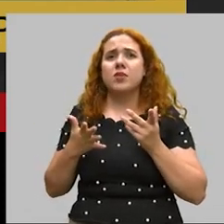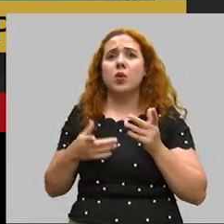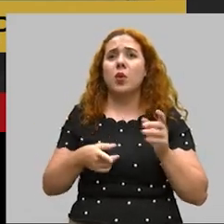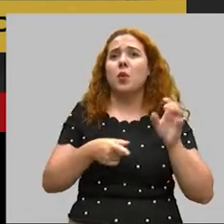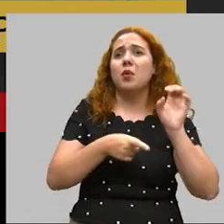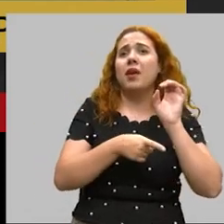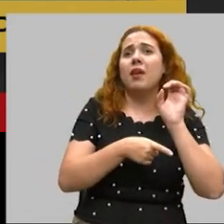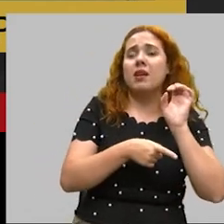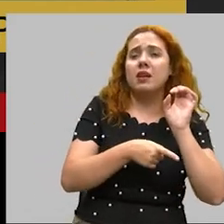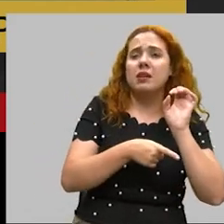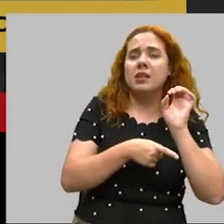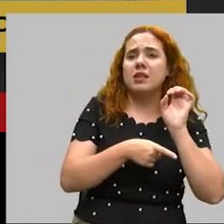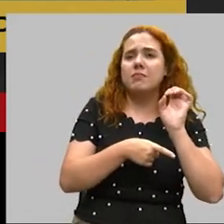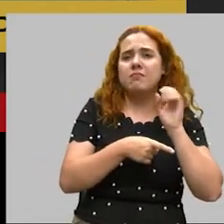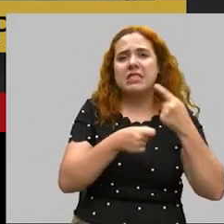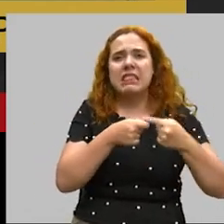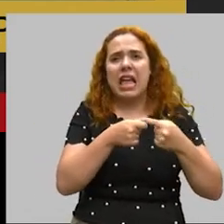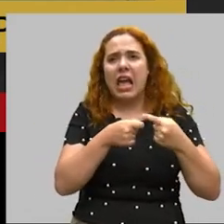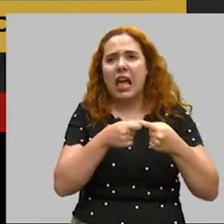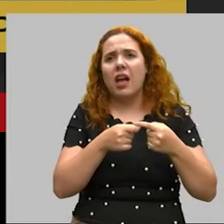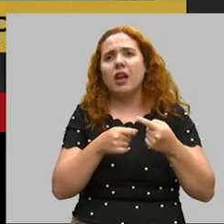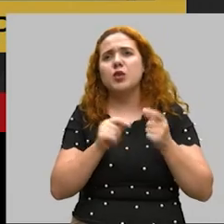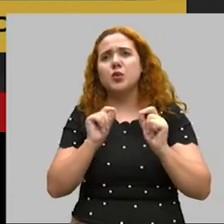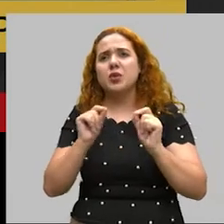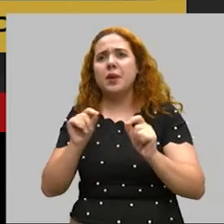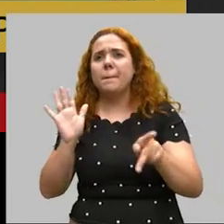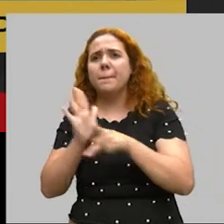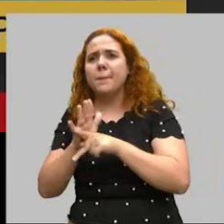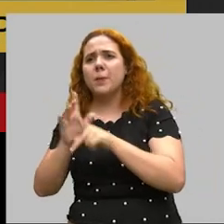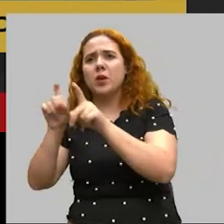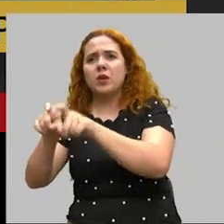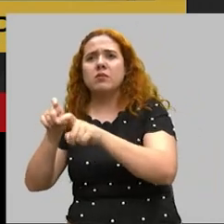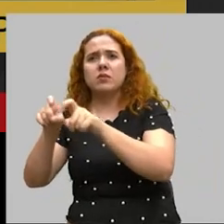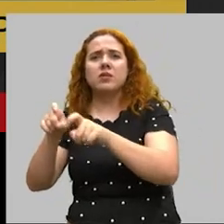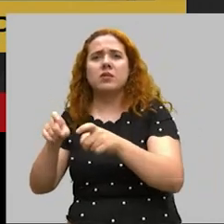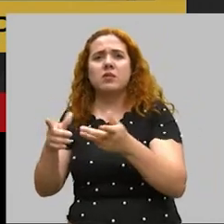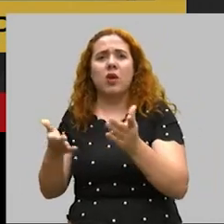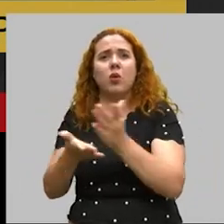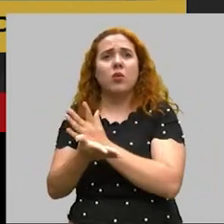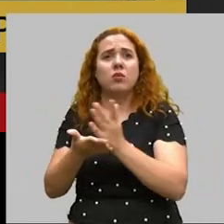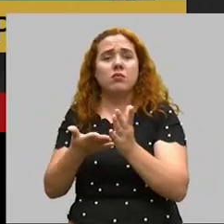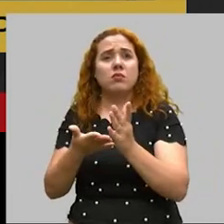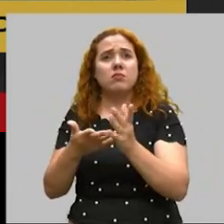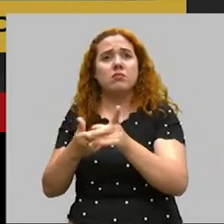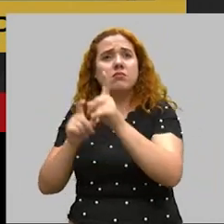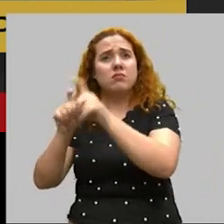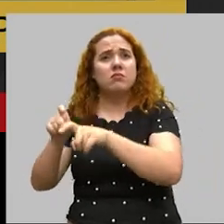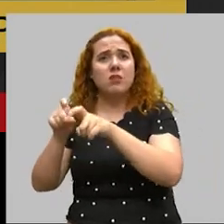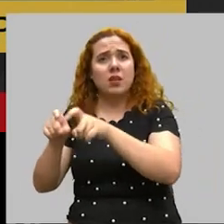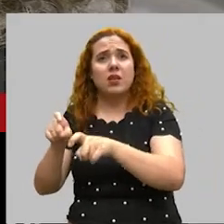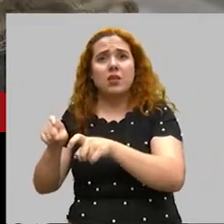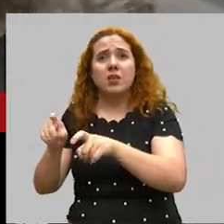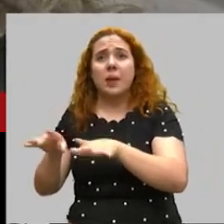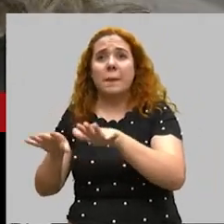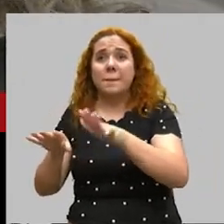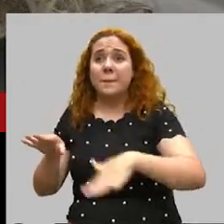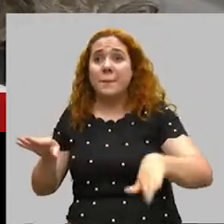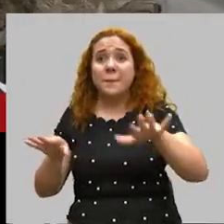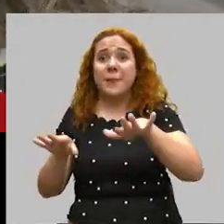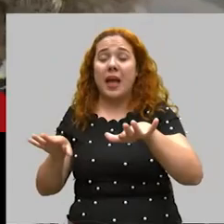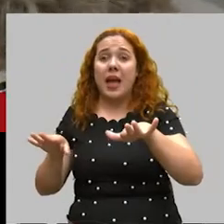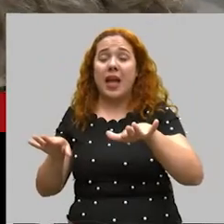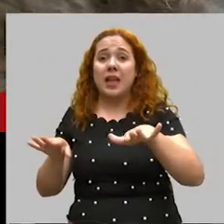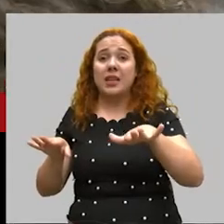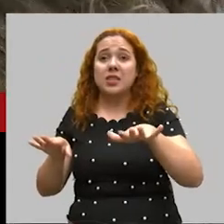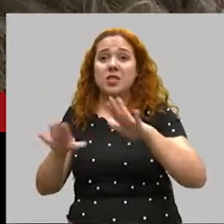pere Rural né as coisas se confundem muito os municípios praticamente rurais e tá localizado na verdade as escolas